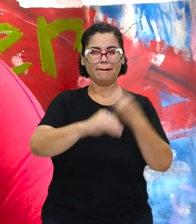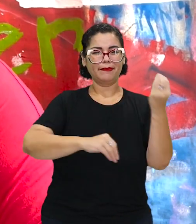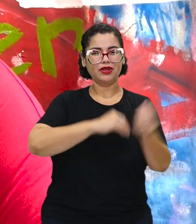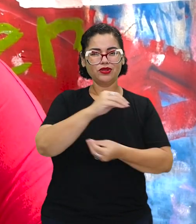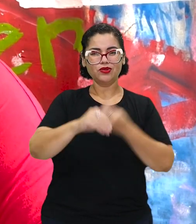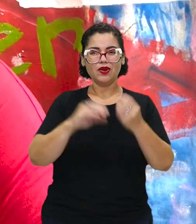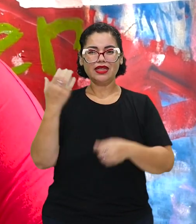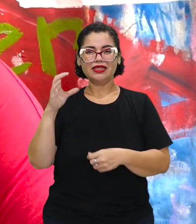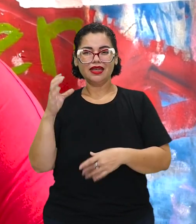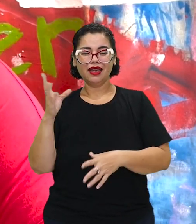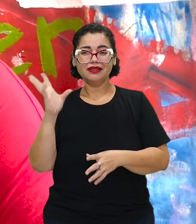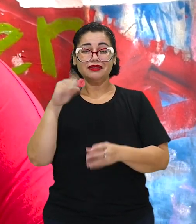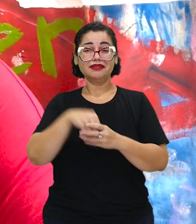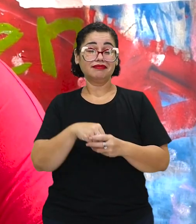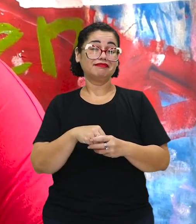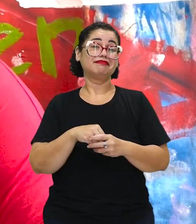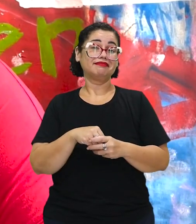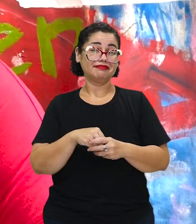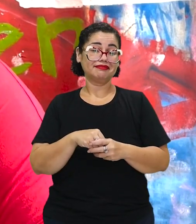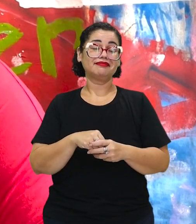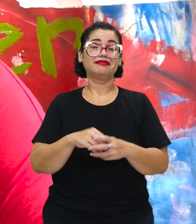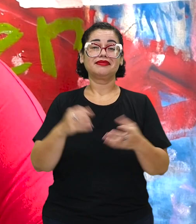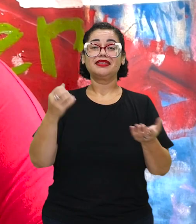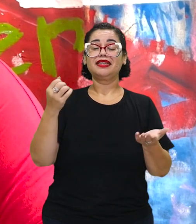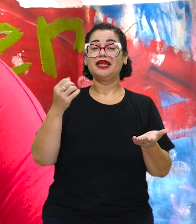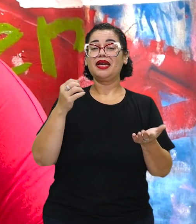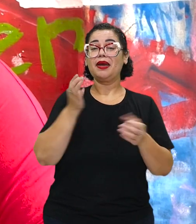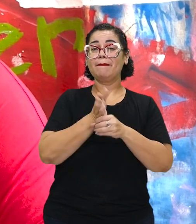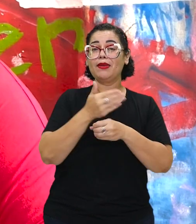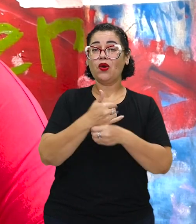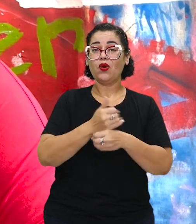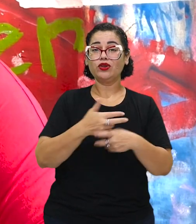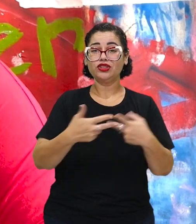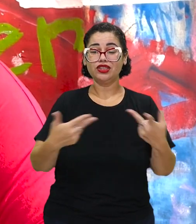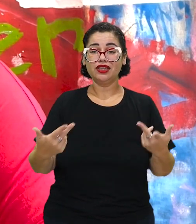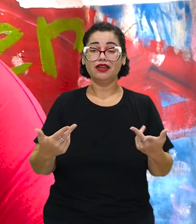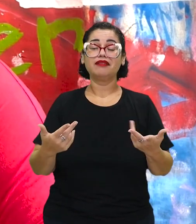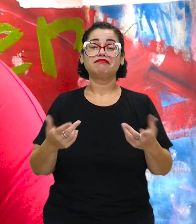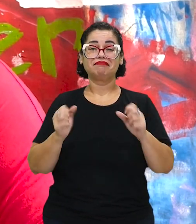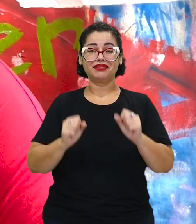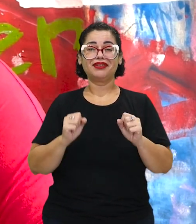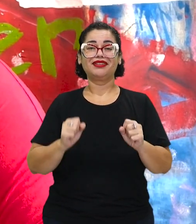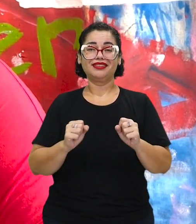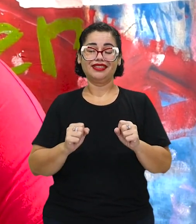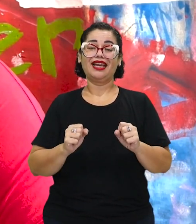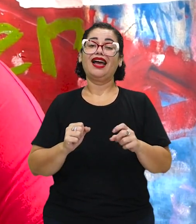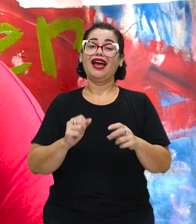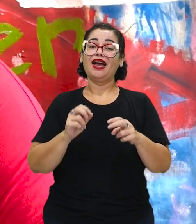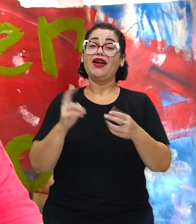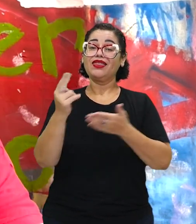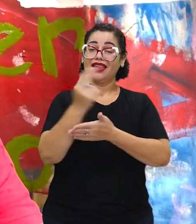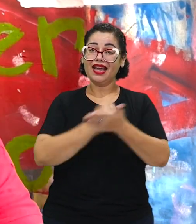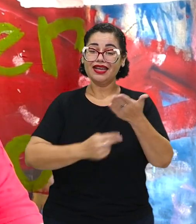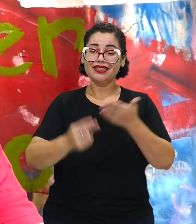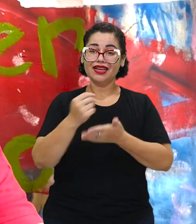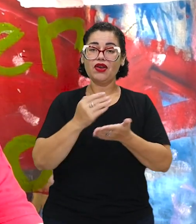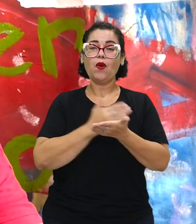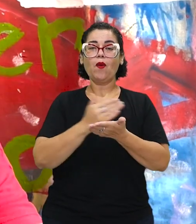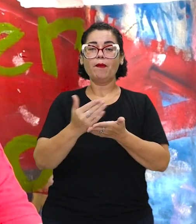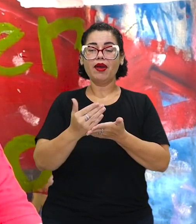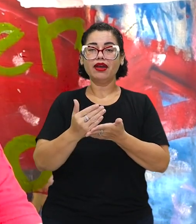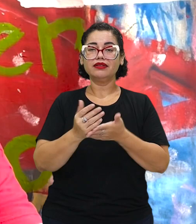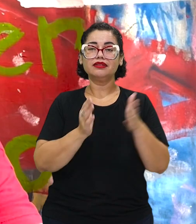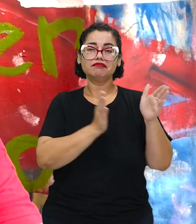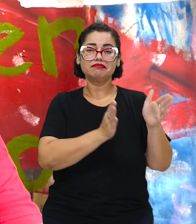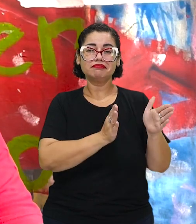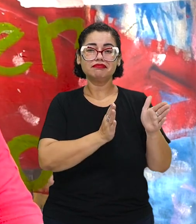músculos e vamos misturar isso com a aula de ciências, de biologia? Por que não? Né? Porque o